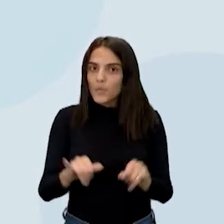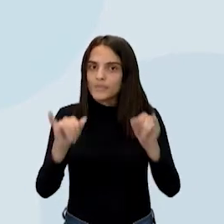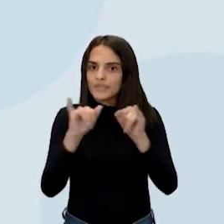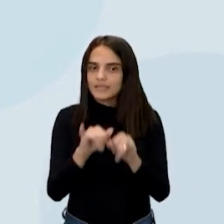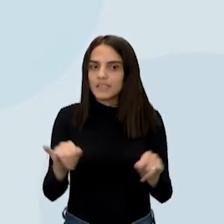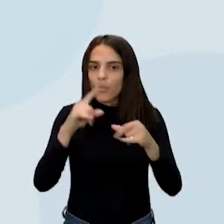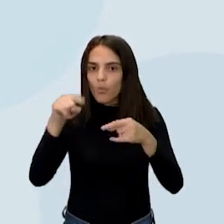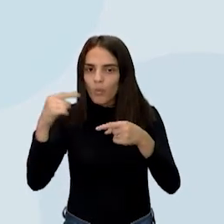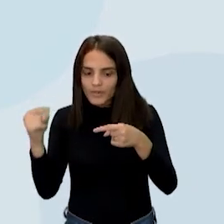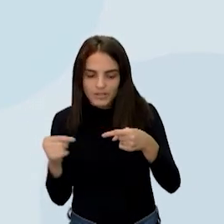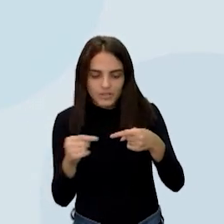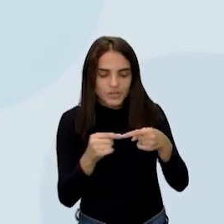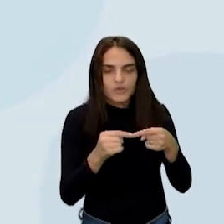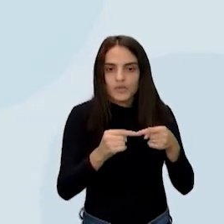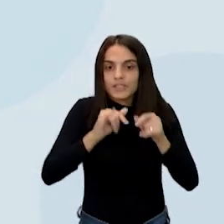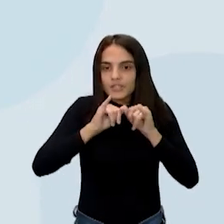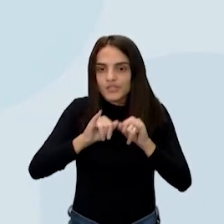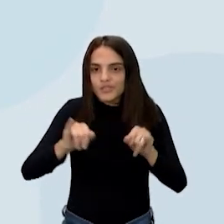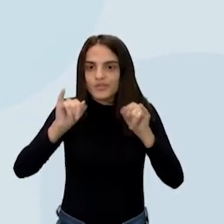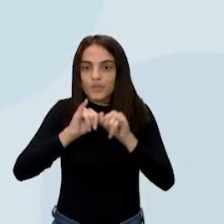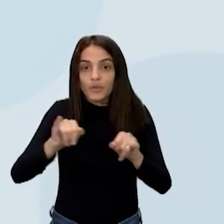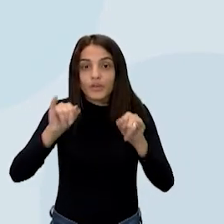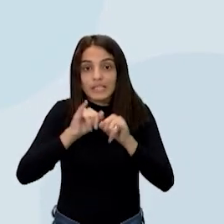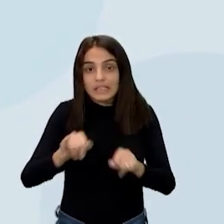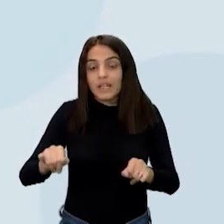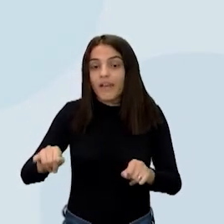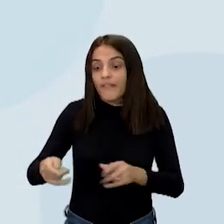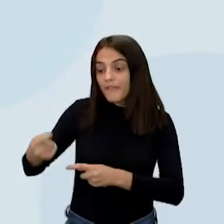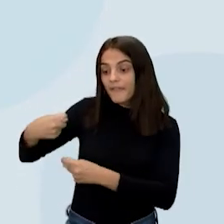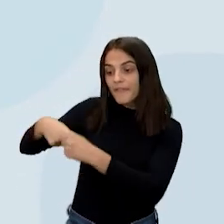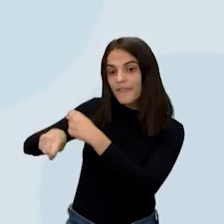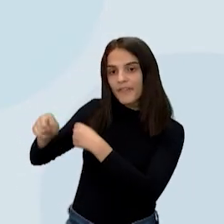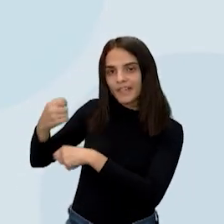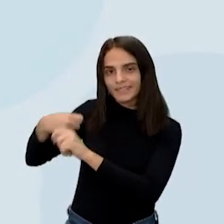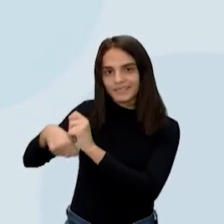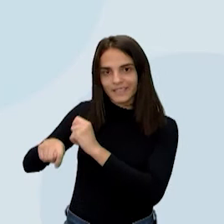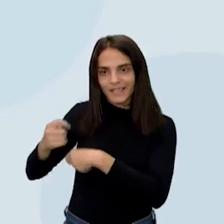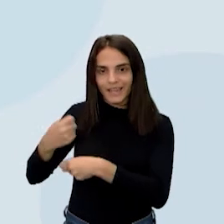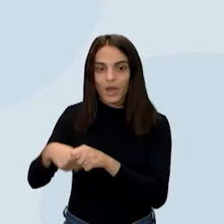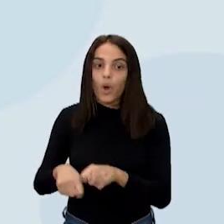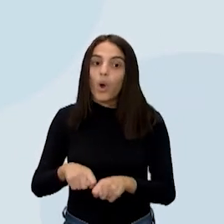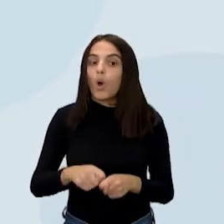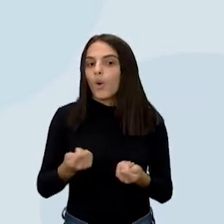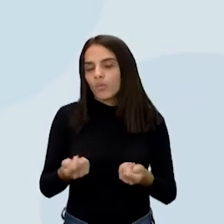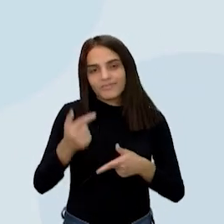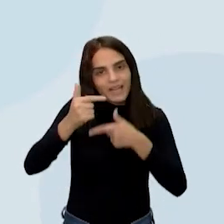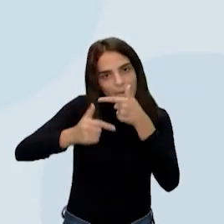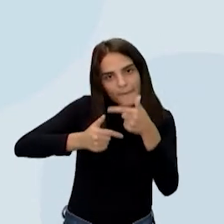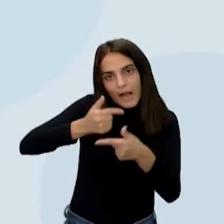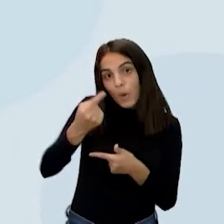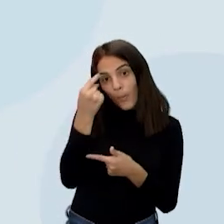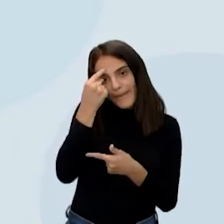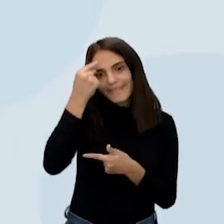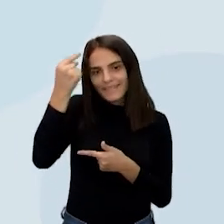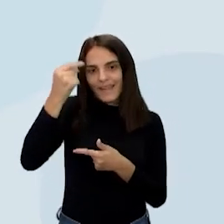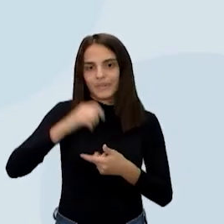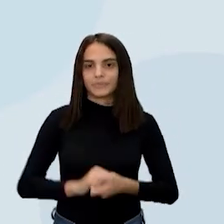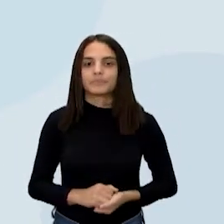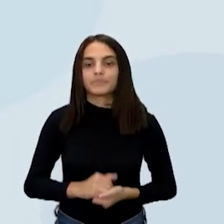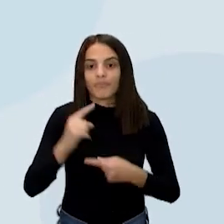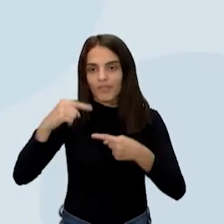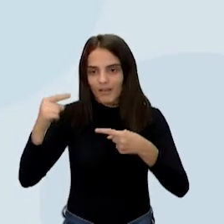o objetivo de divulgar ou vender um produto, um serviço ou uma ideia. Para atingir esse